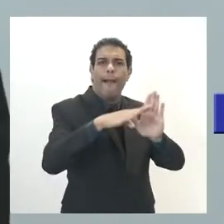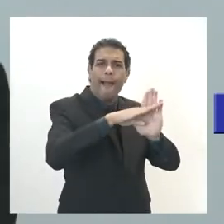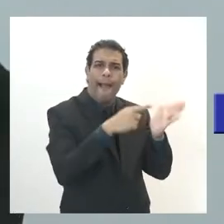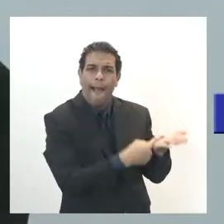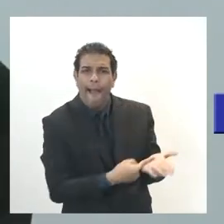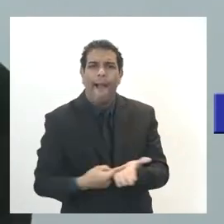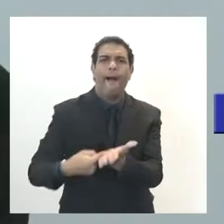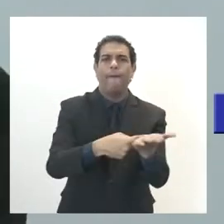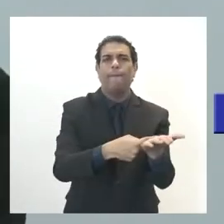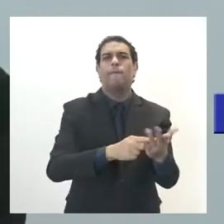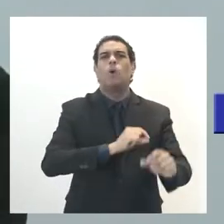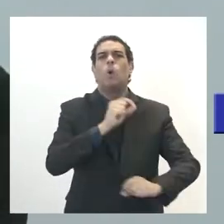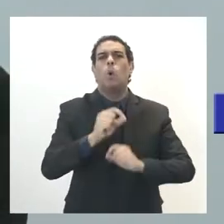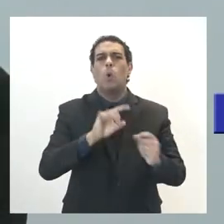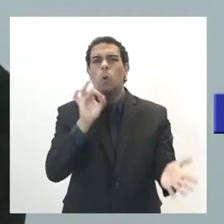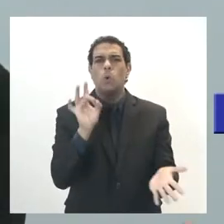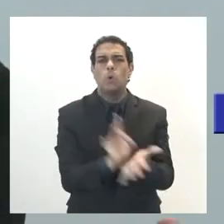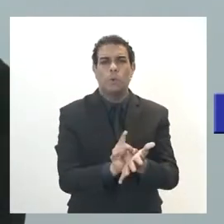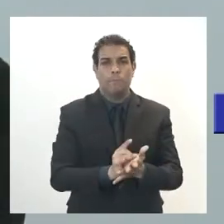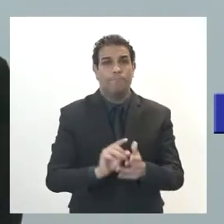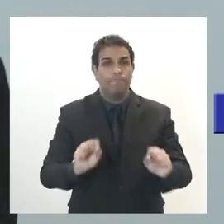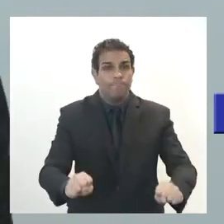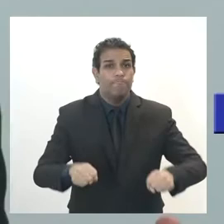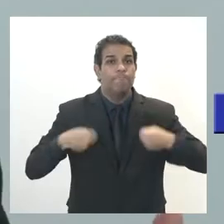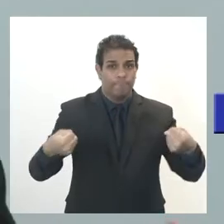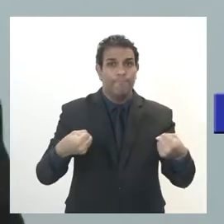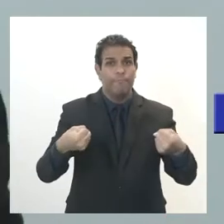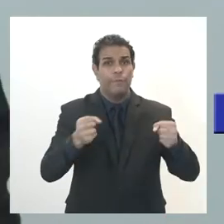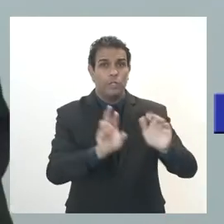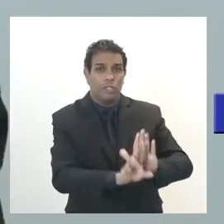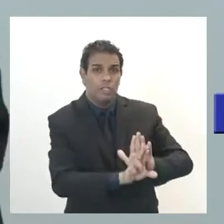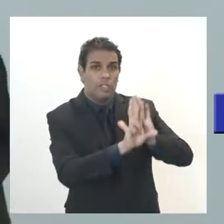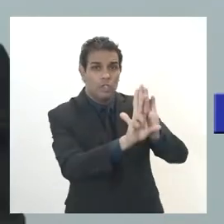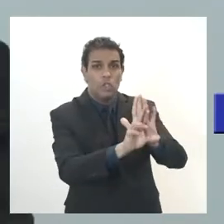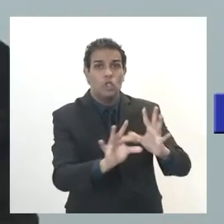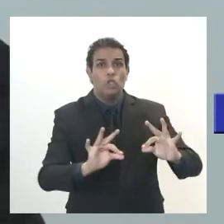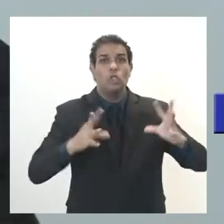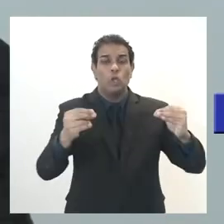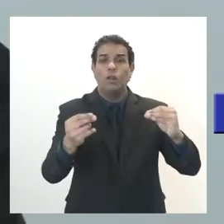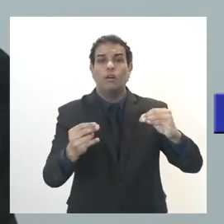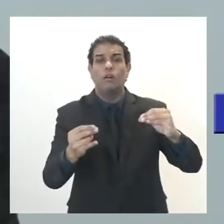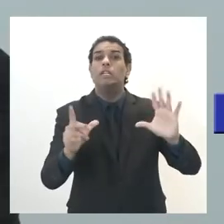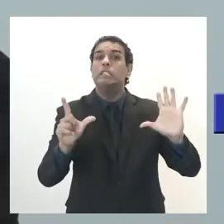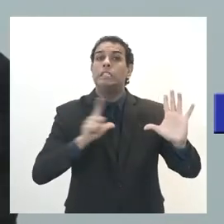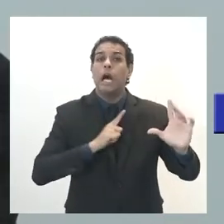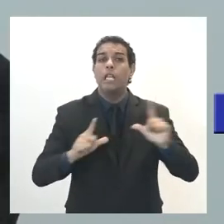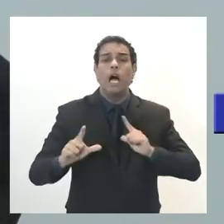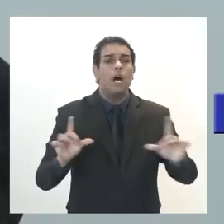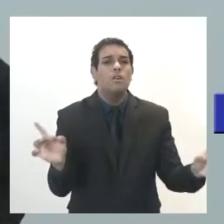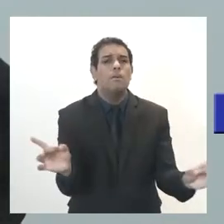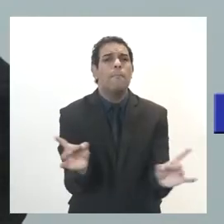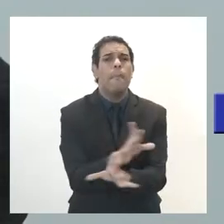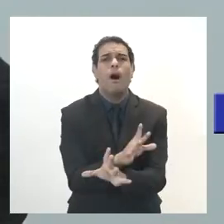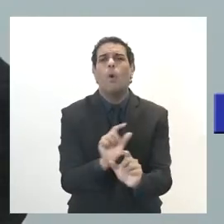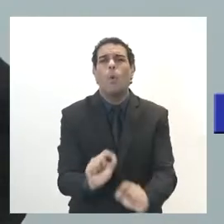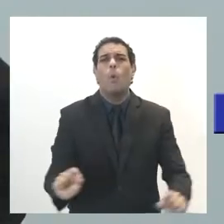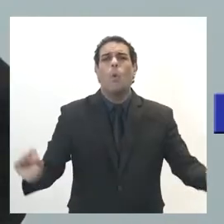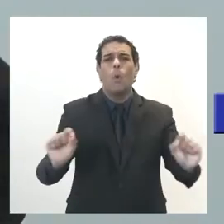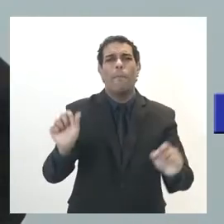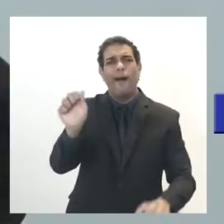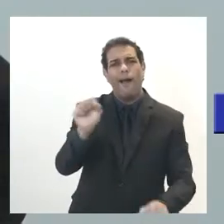pacto produziu Na verdade é um esforço representa um esforço para constituirmos uma uma uma